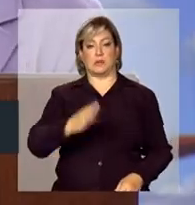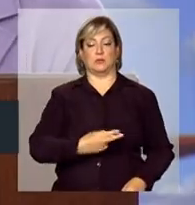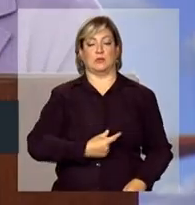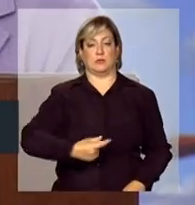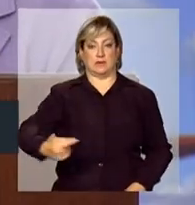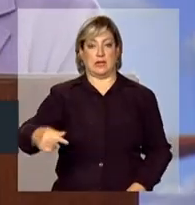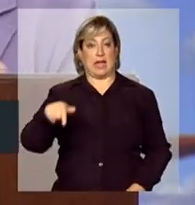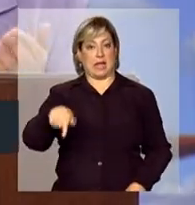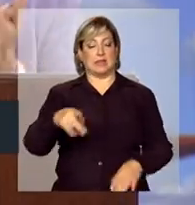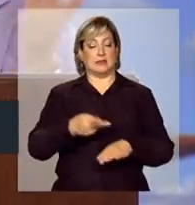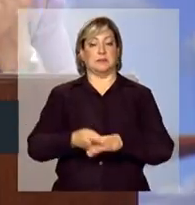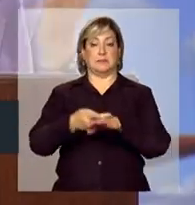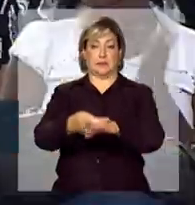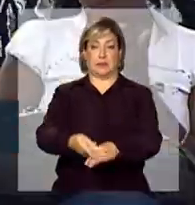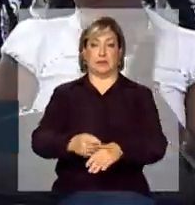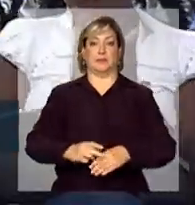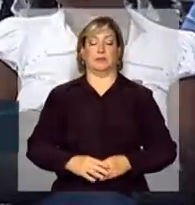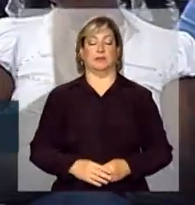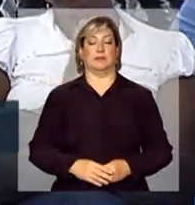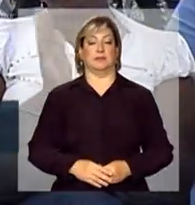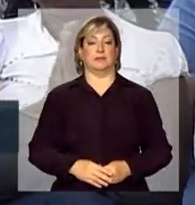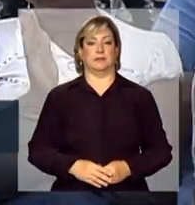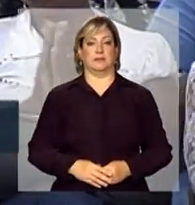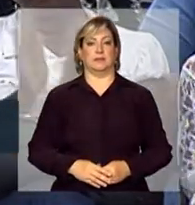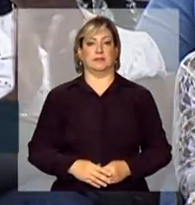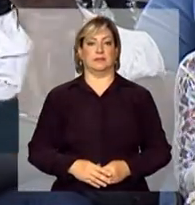este prémio é